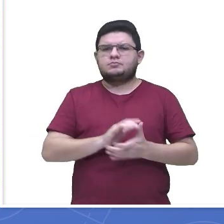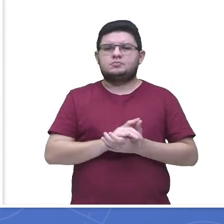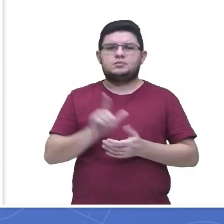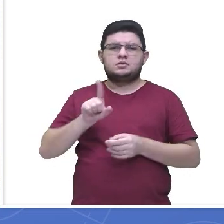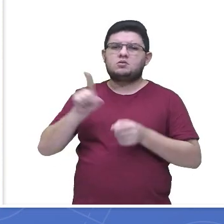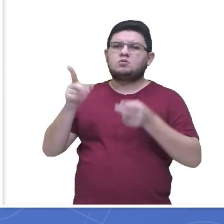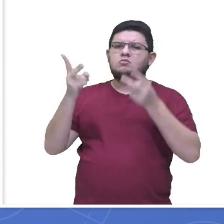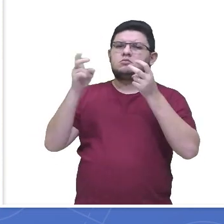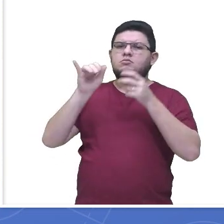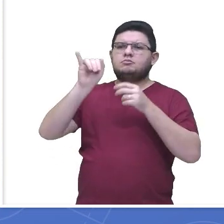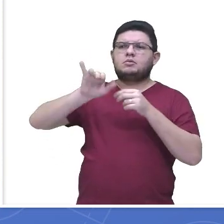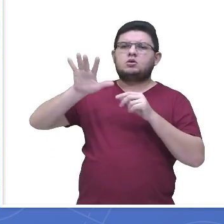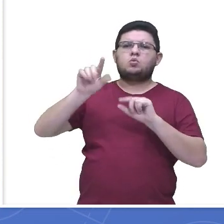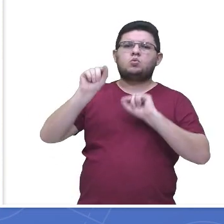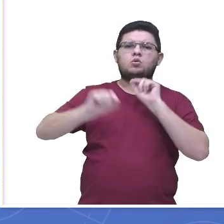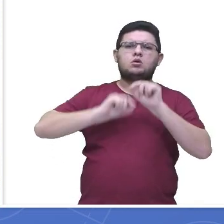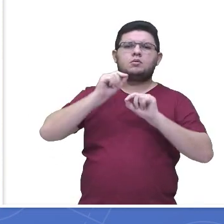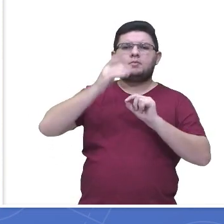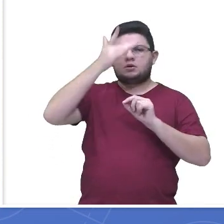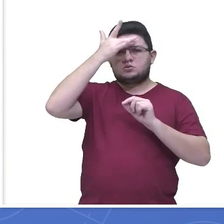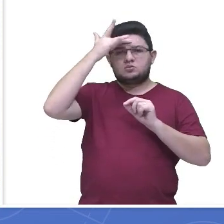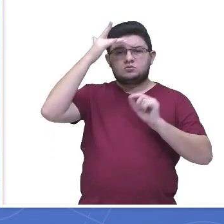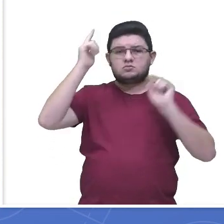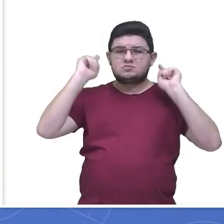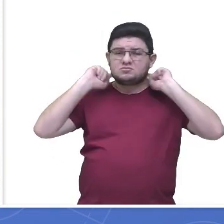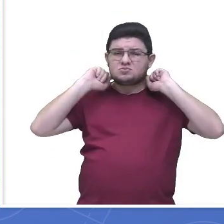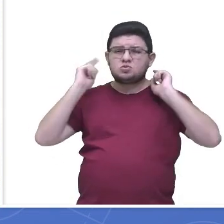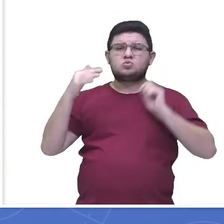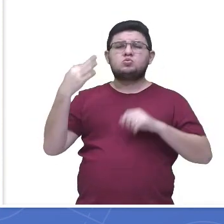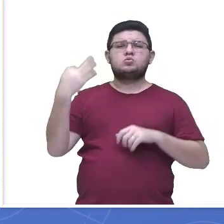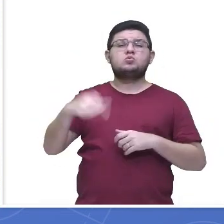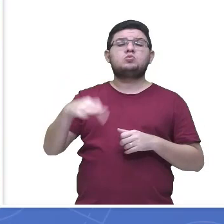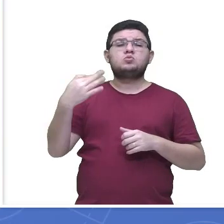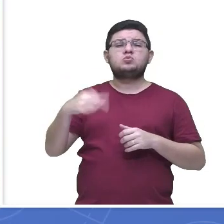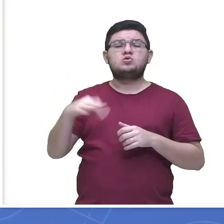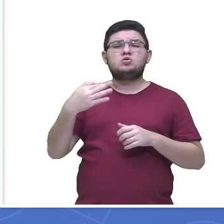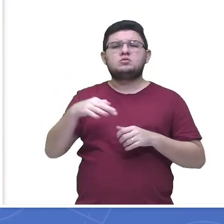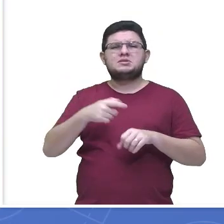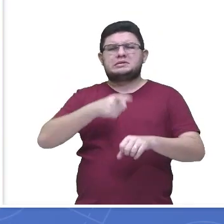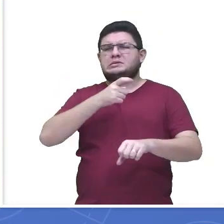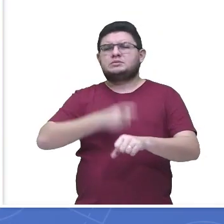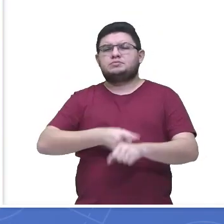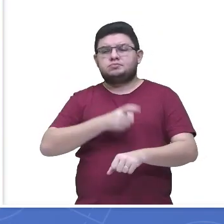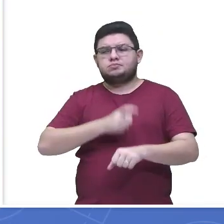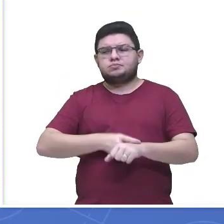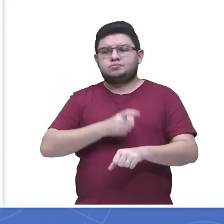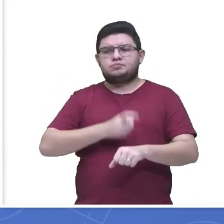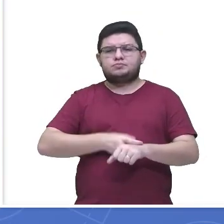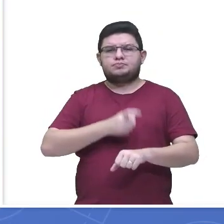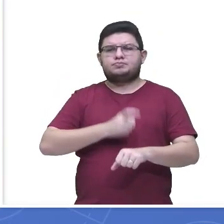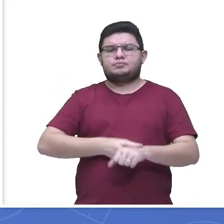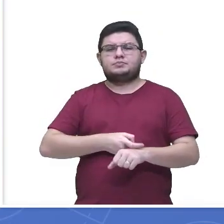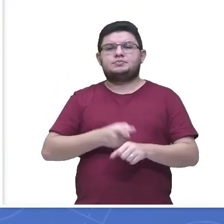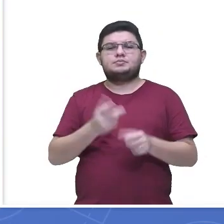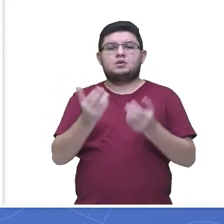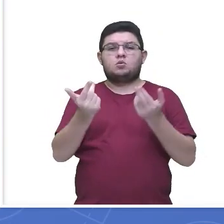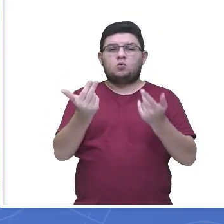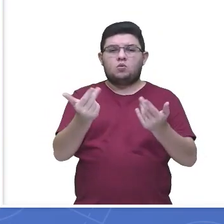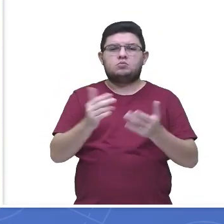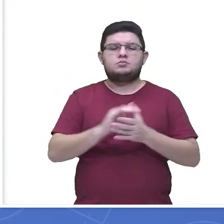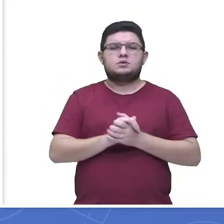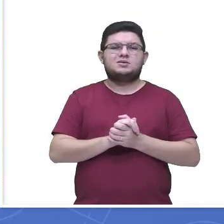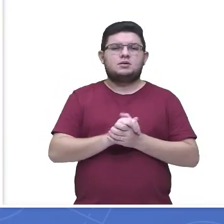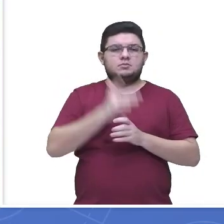região aí da nuca, né? Ela fica mais rígida, fica mais, é como se ela estivesse bem dura, né? A pessoa não consegue baixar muito a